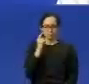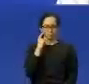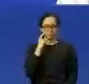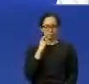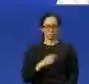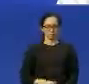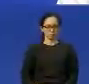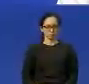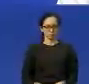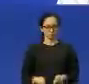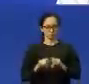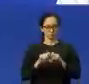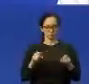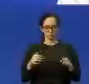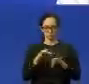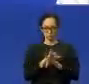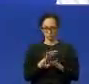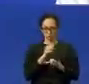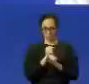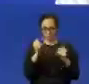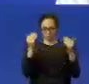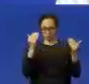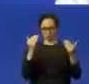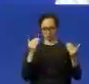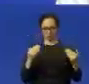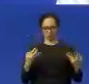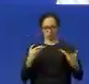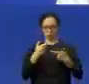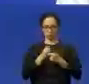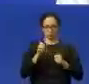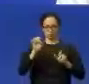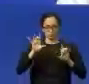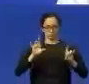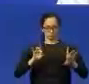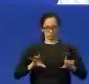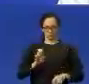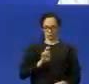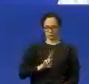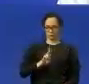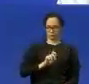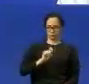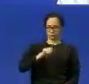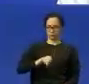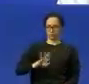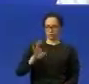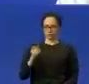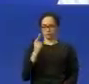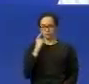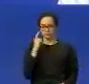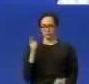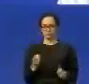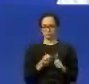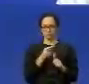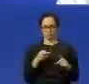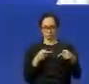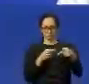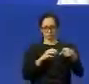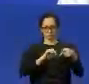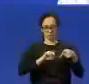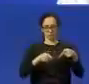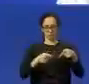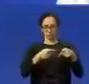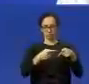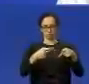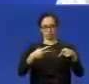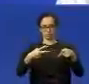ver todas as probabilidades aí, em cada uma das letrinhas, né? Você vai ver que na probabilidade, na letra Q é